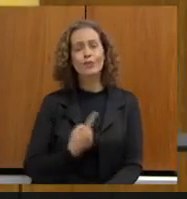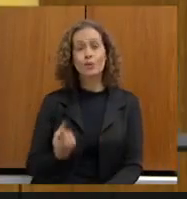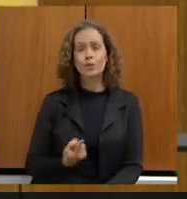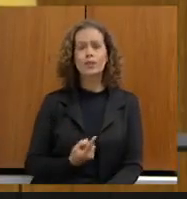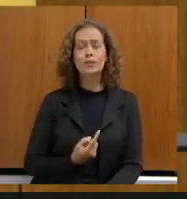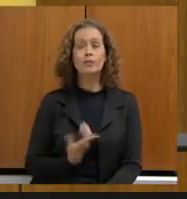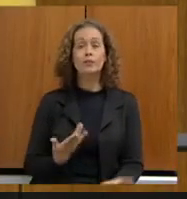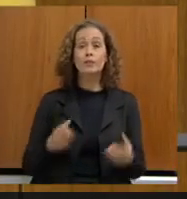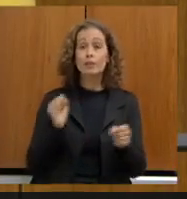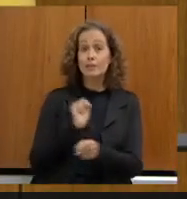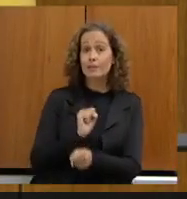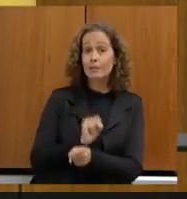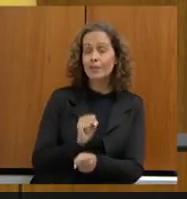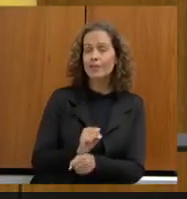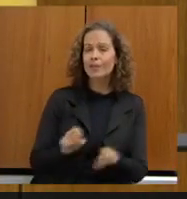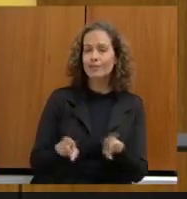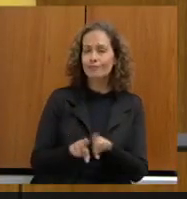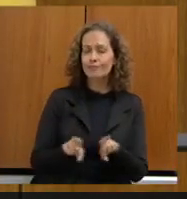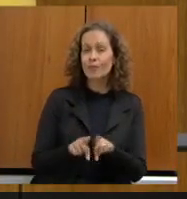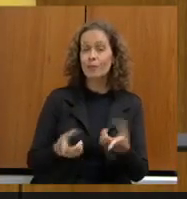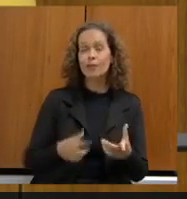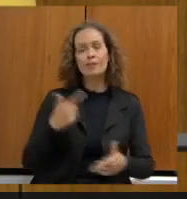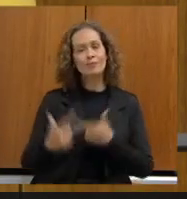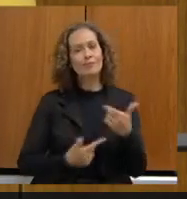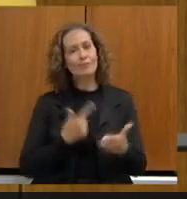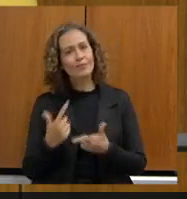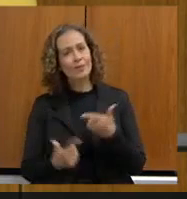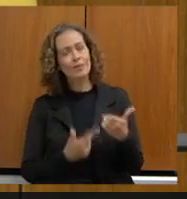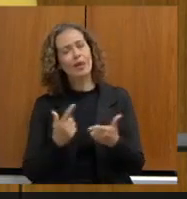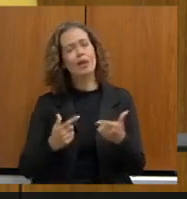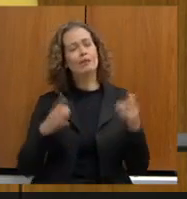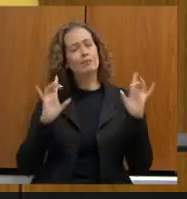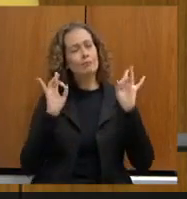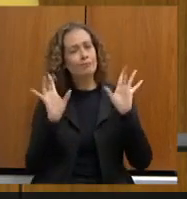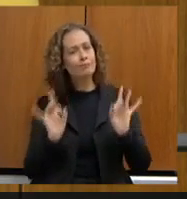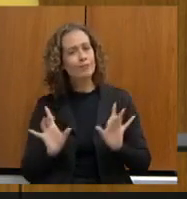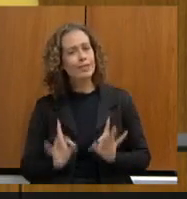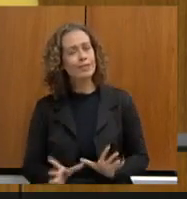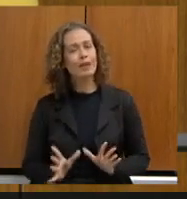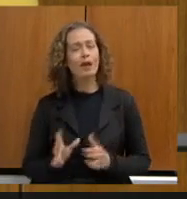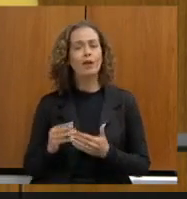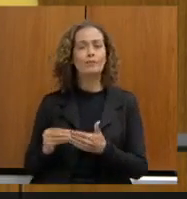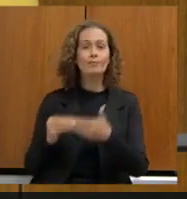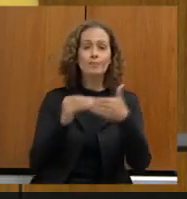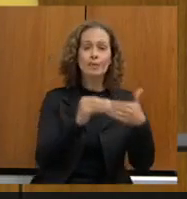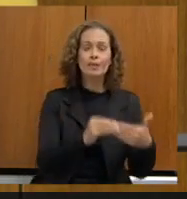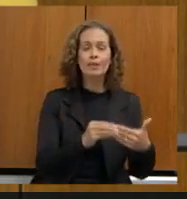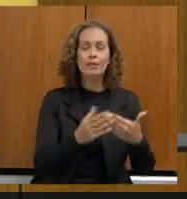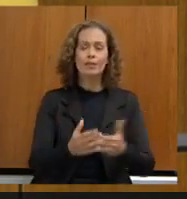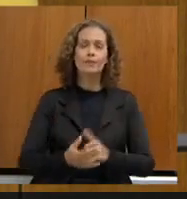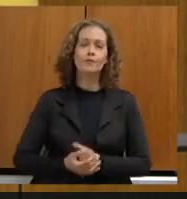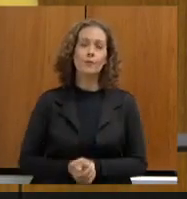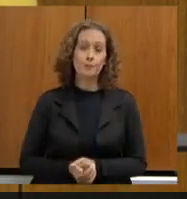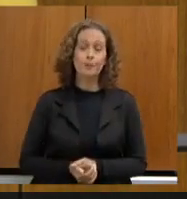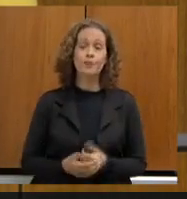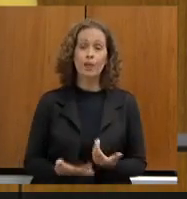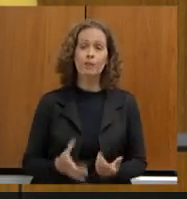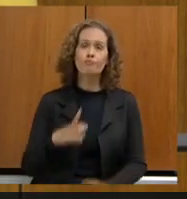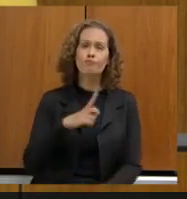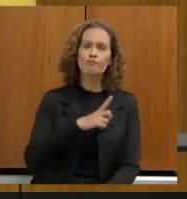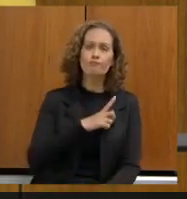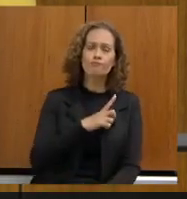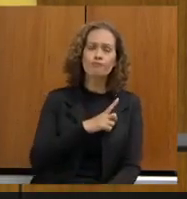frações também e esse trabalho maravilhoso que elas levam trazendo uma além do atendimento